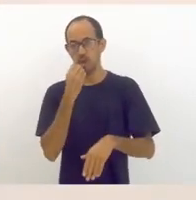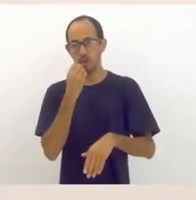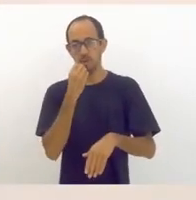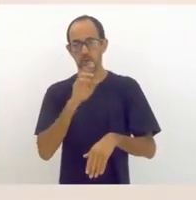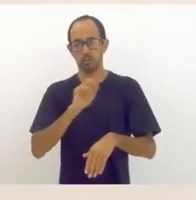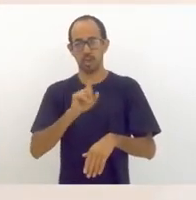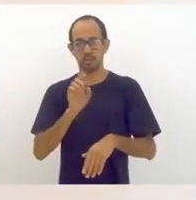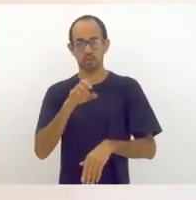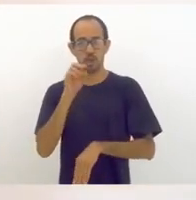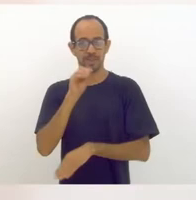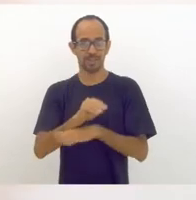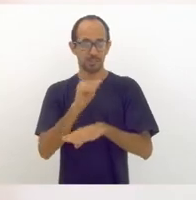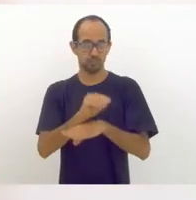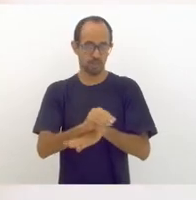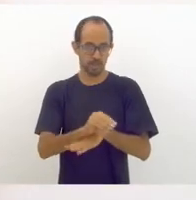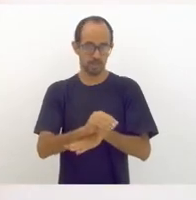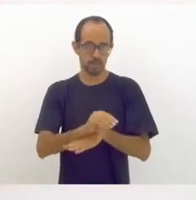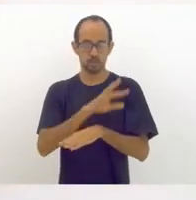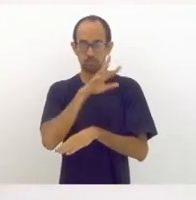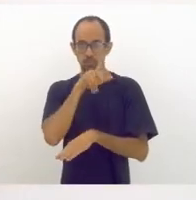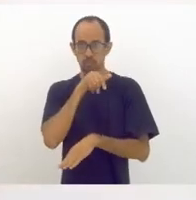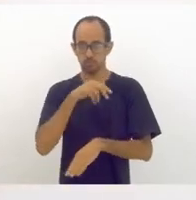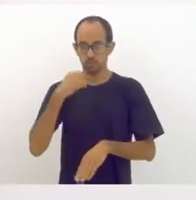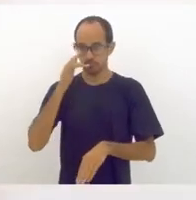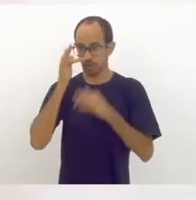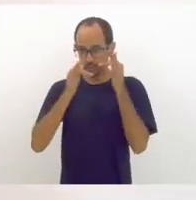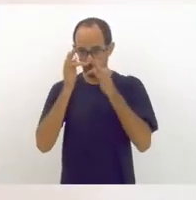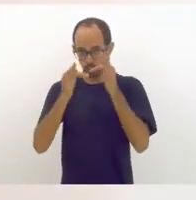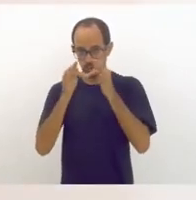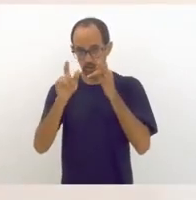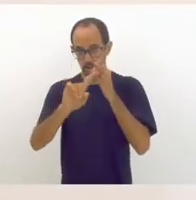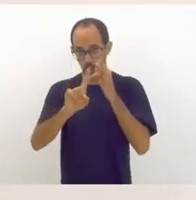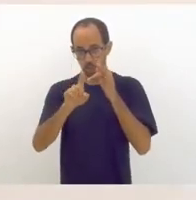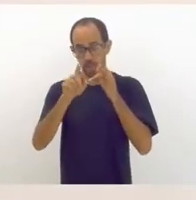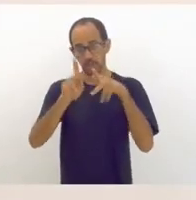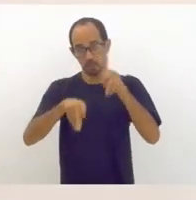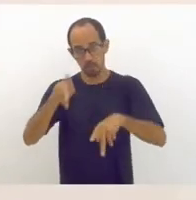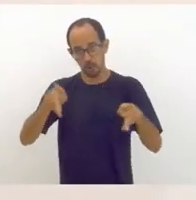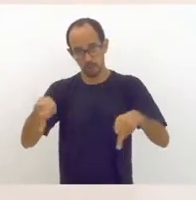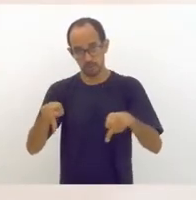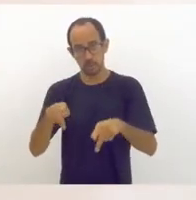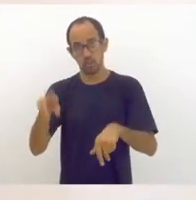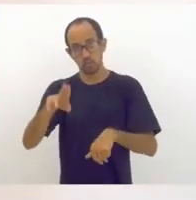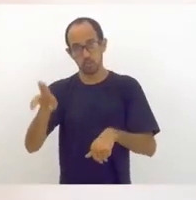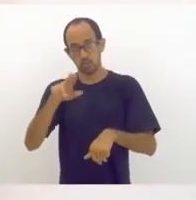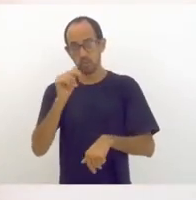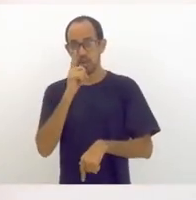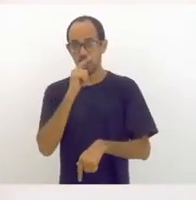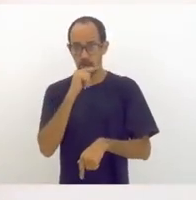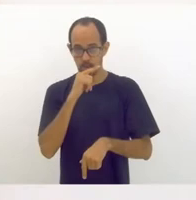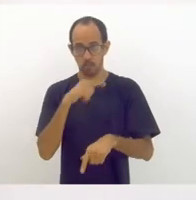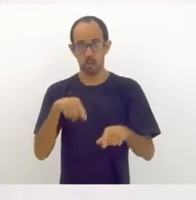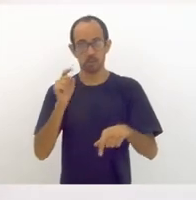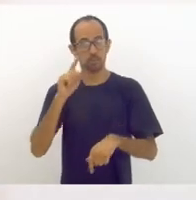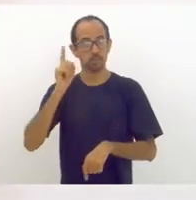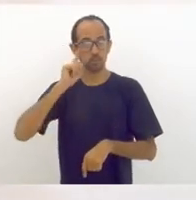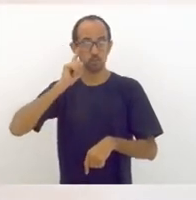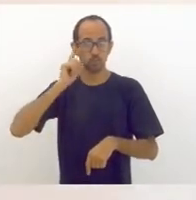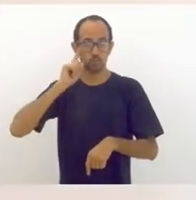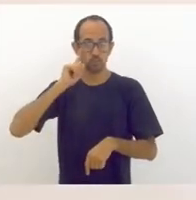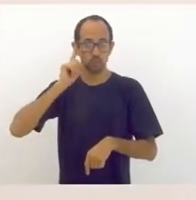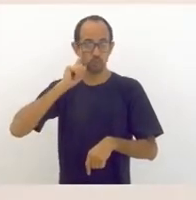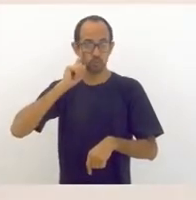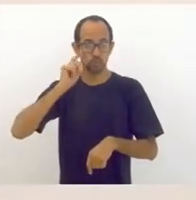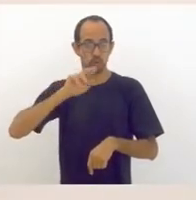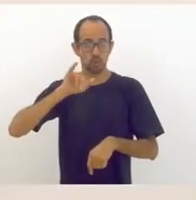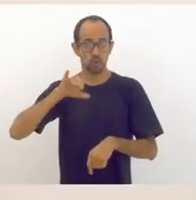da flora, se trata da defesa das populações que se abastecem de água, das populações que vêm cada vez mais o Rio Paraíba